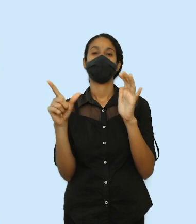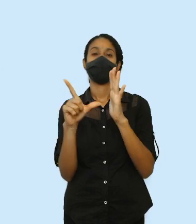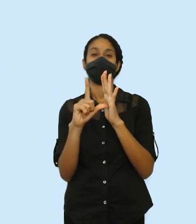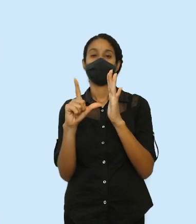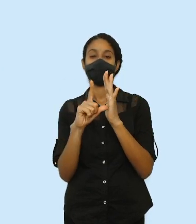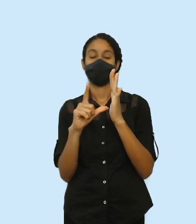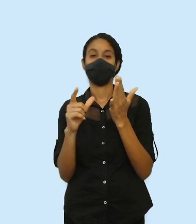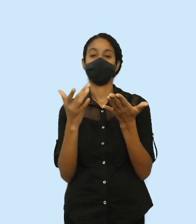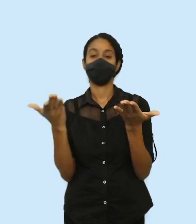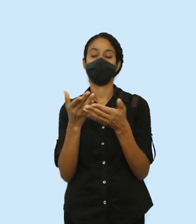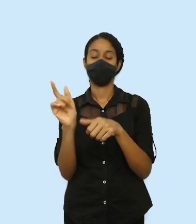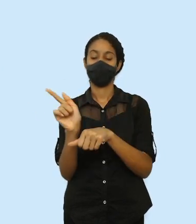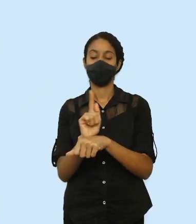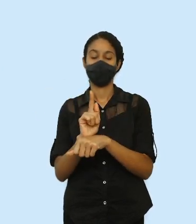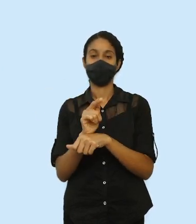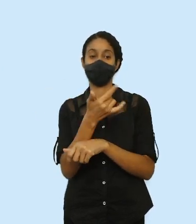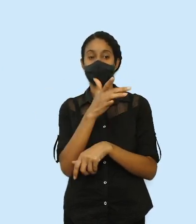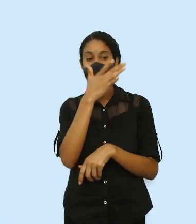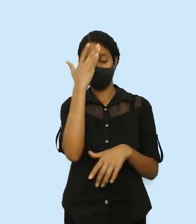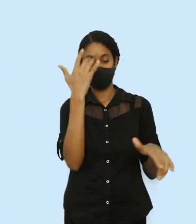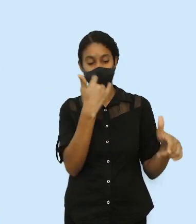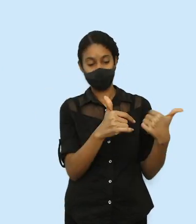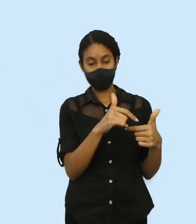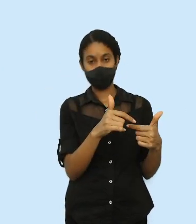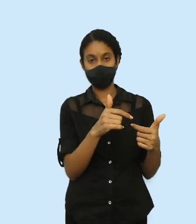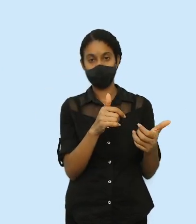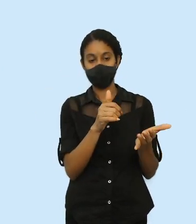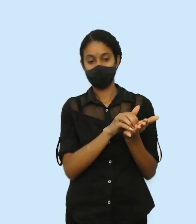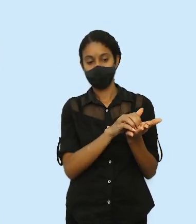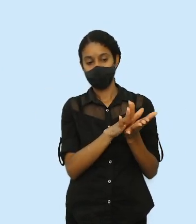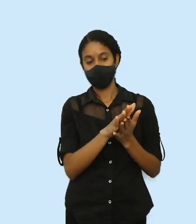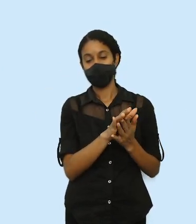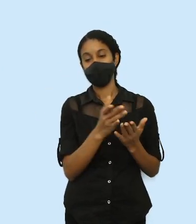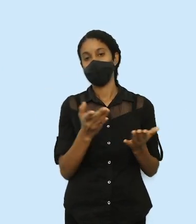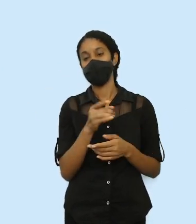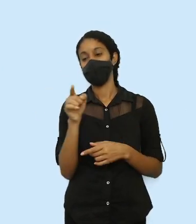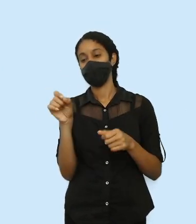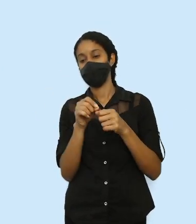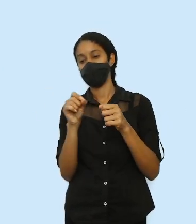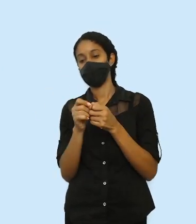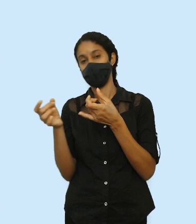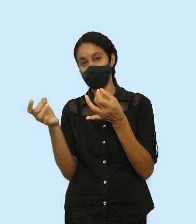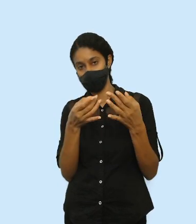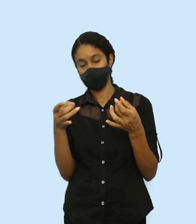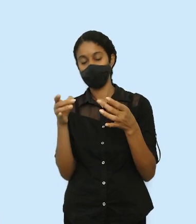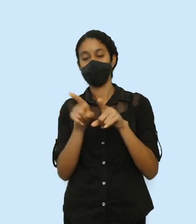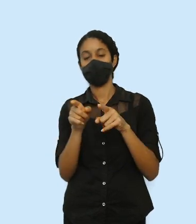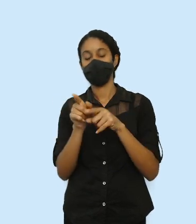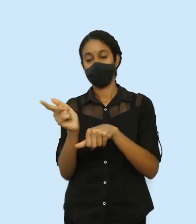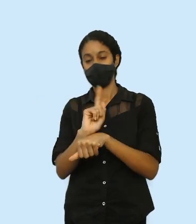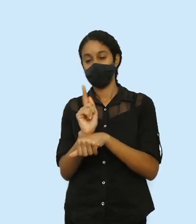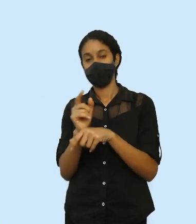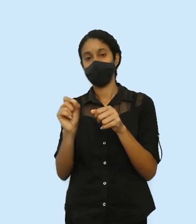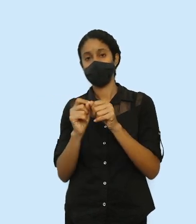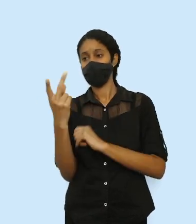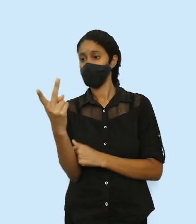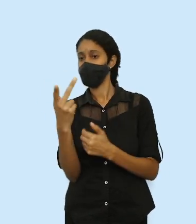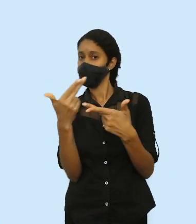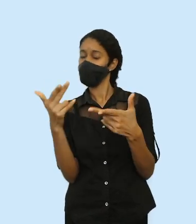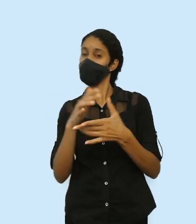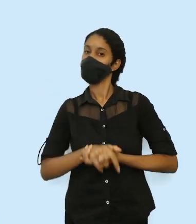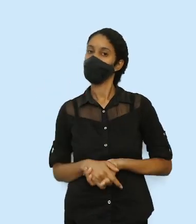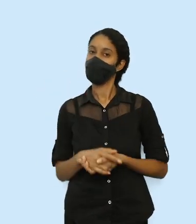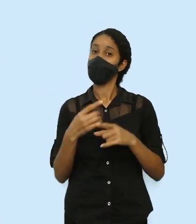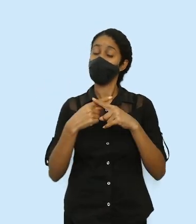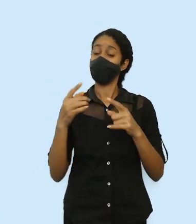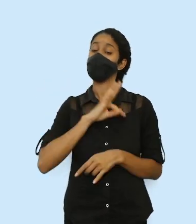loja. Aí pega o outro vendedor que trabalhava com você e demite. Aí diz assim, agora você vai vender e vai gerenciar, só vai fazer as duas coisas. Mas e